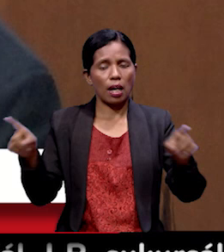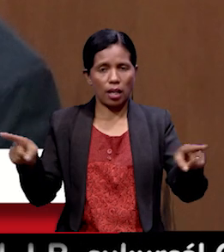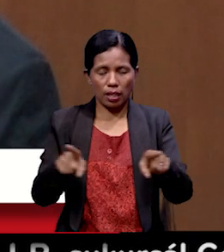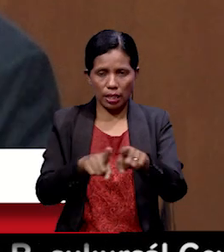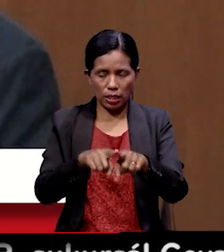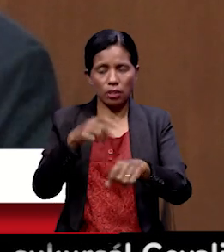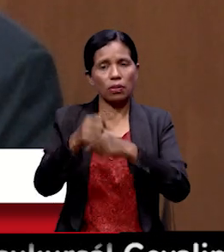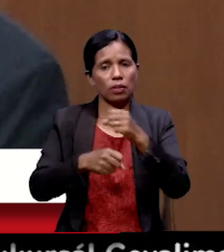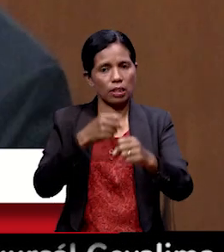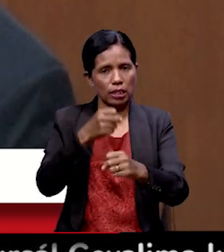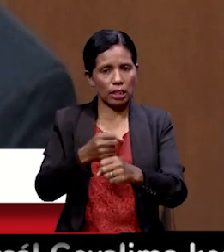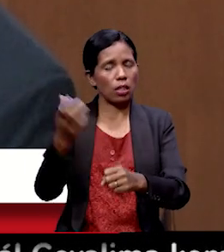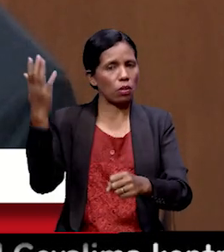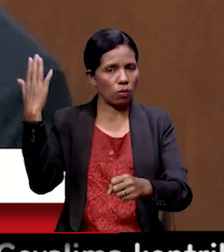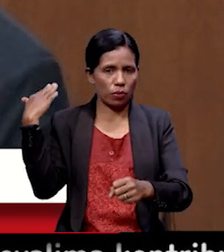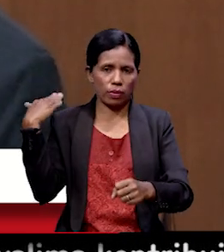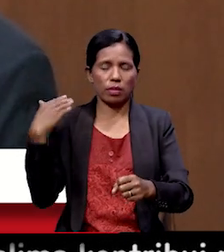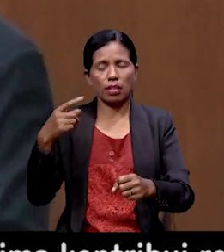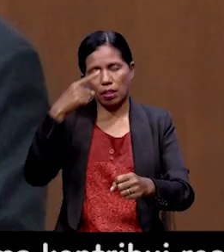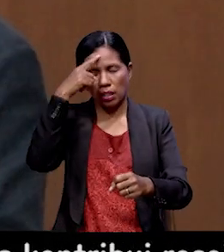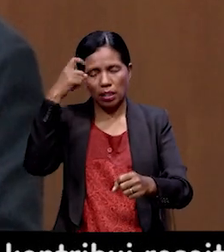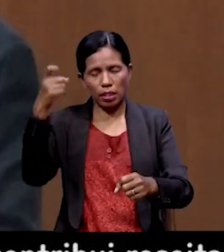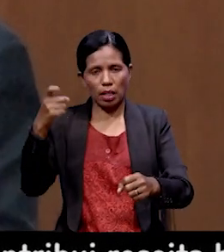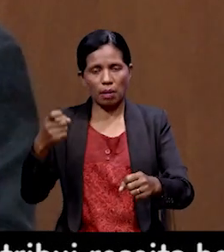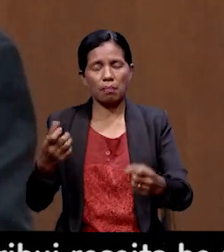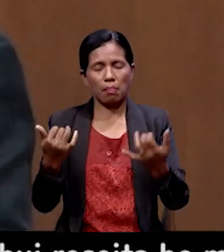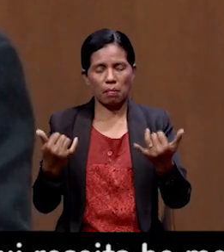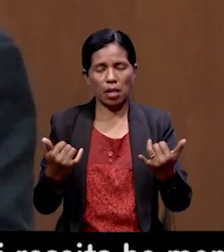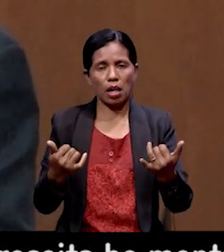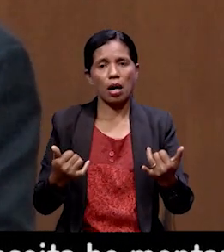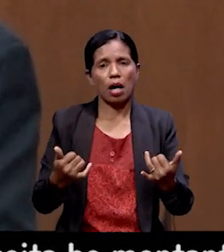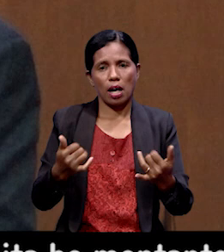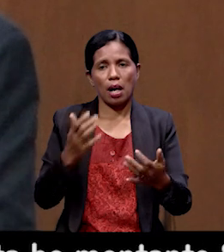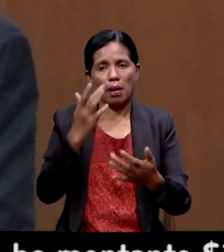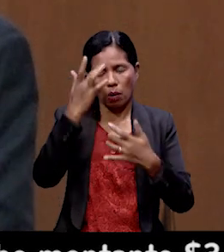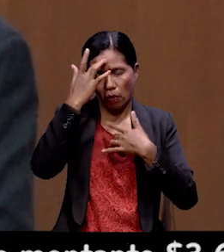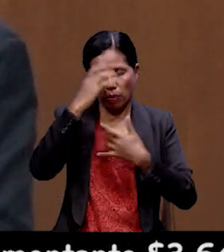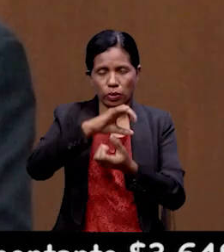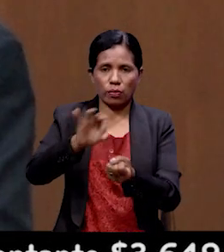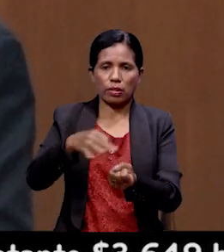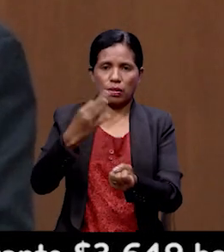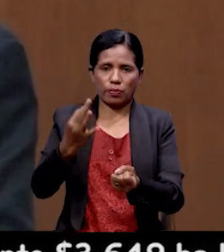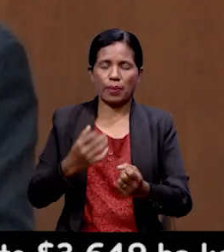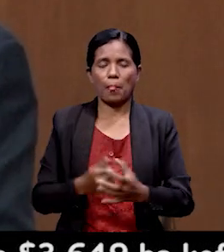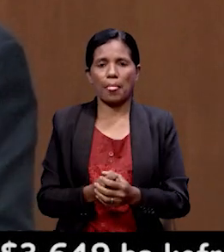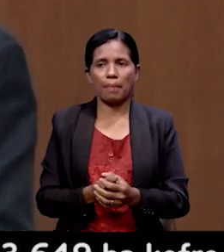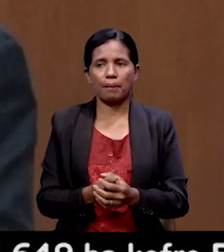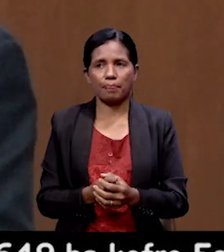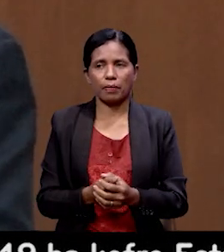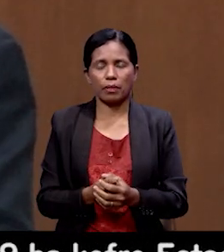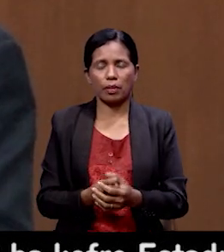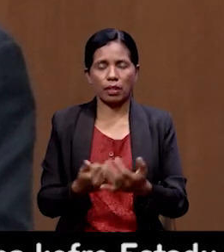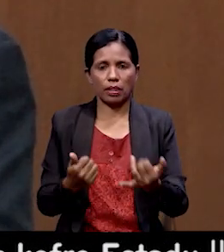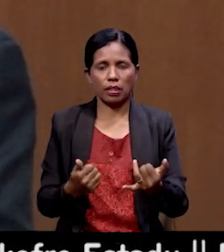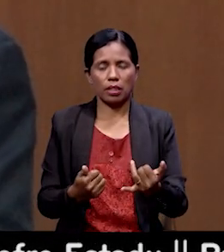clima. Tamba impacto usi pandemia COVID-19. Durante período propagação